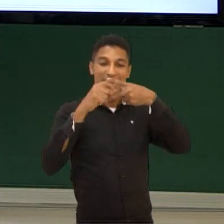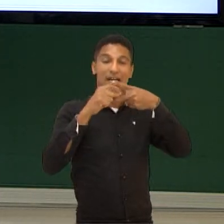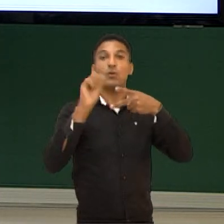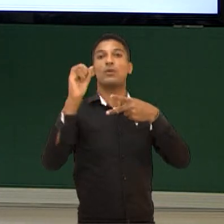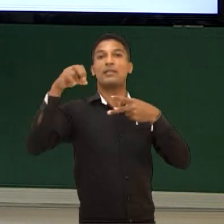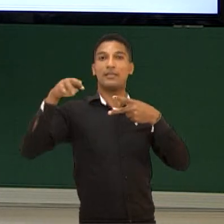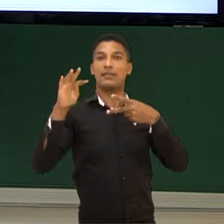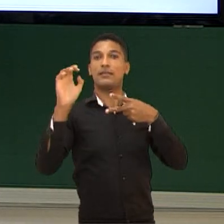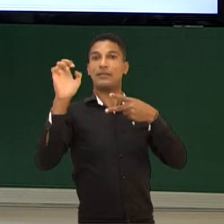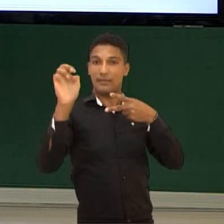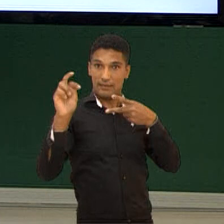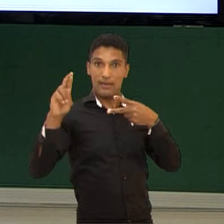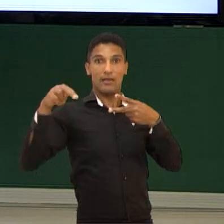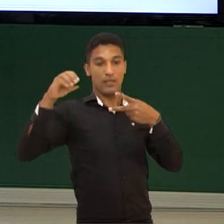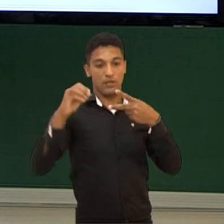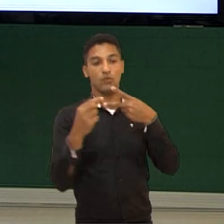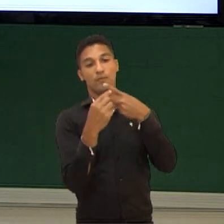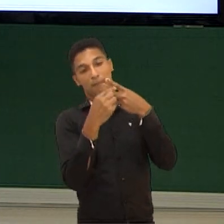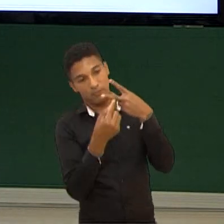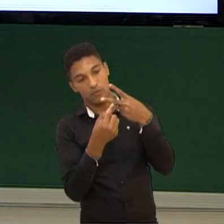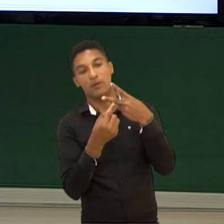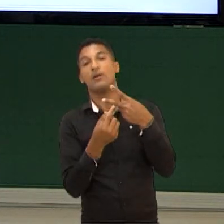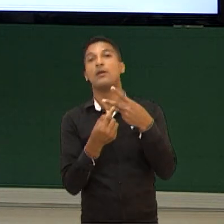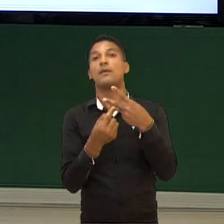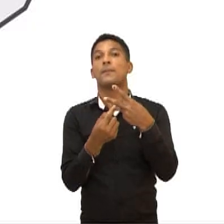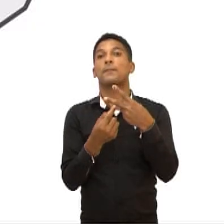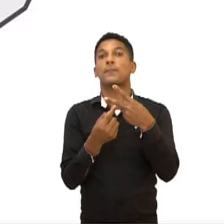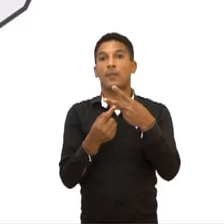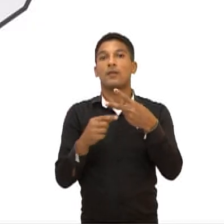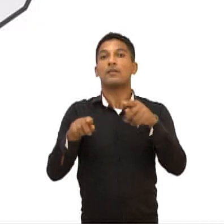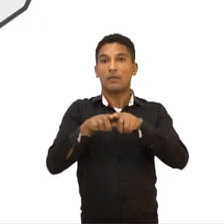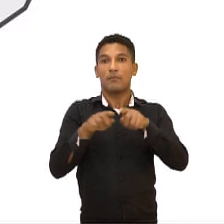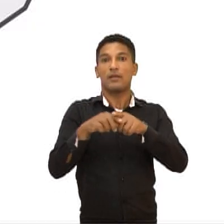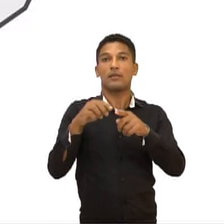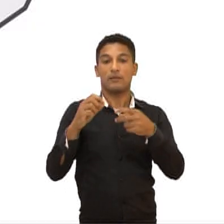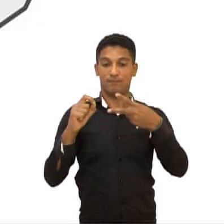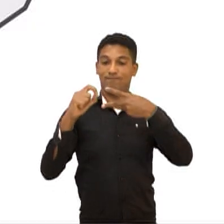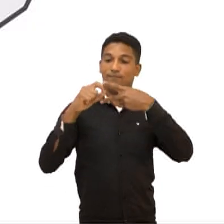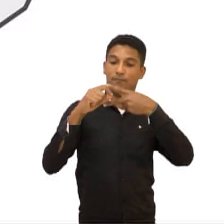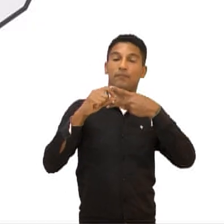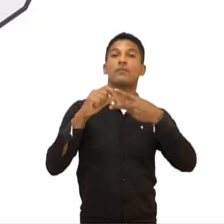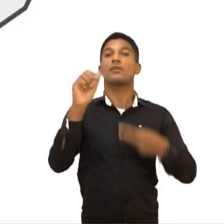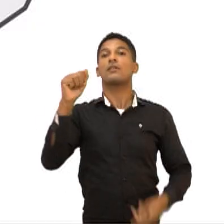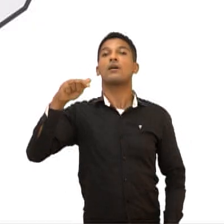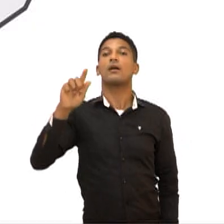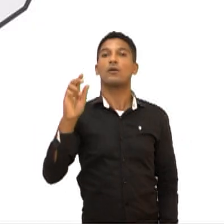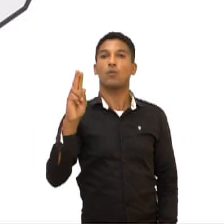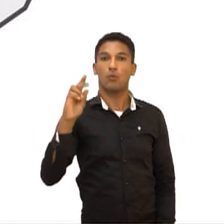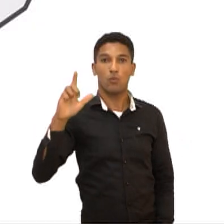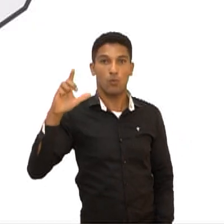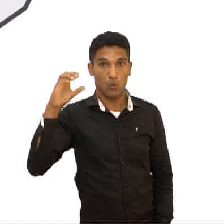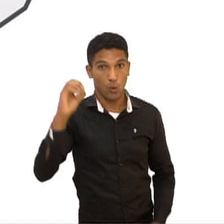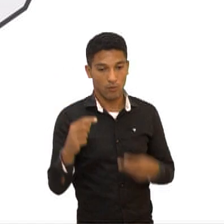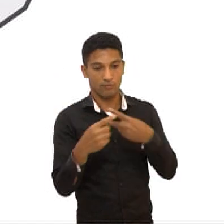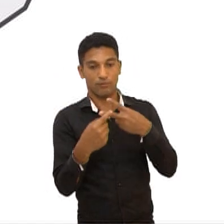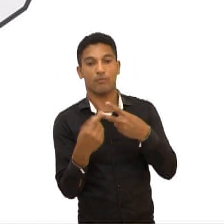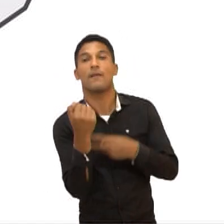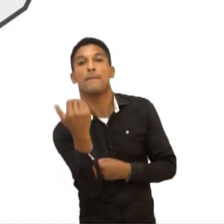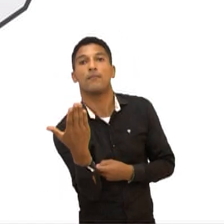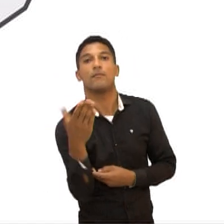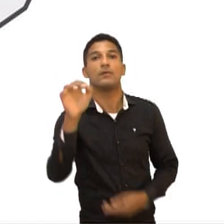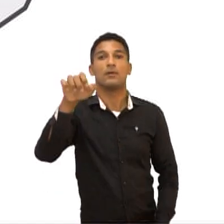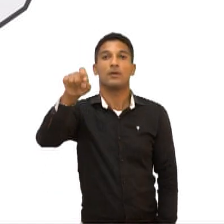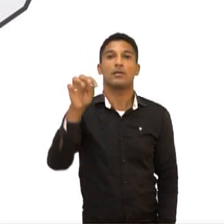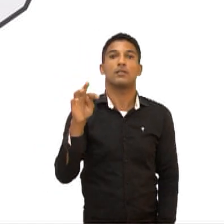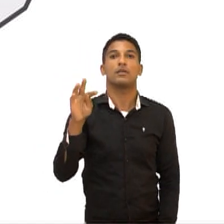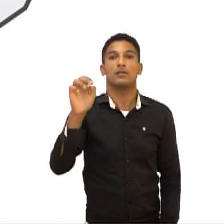externos do nosso polígono. Agora um quiz para vocês. Como agora nós já sabemos o que é um